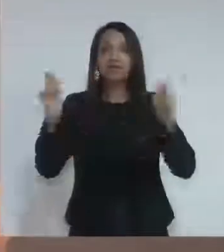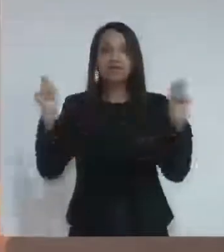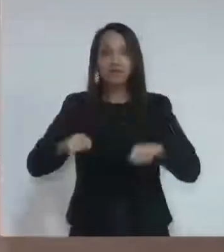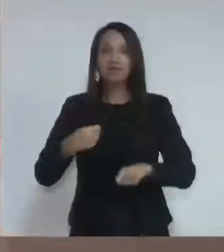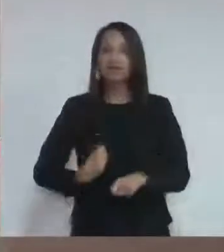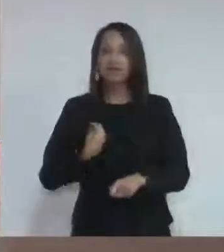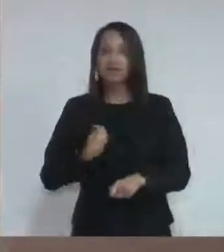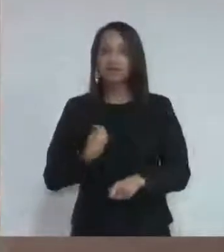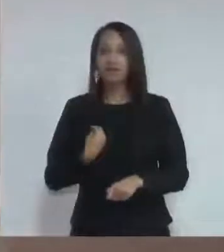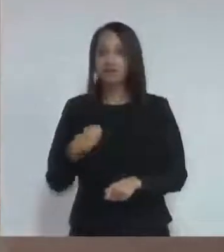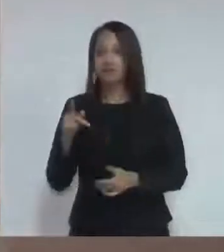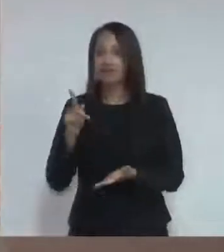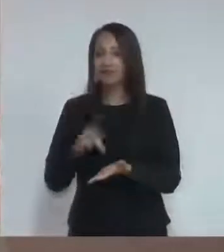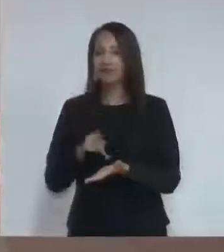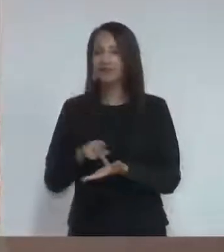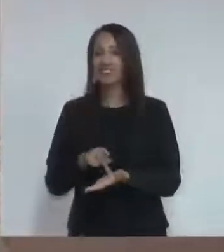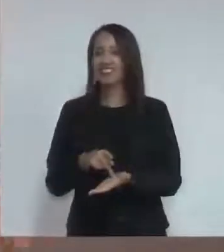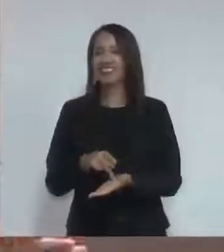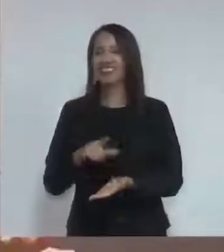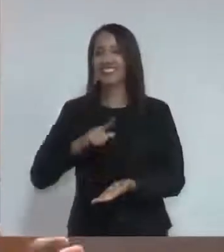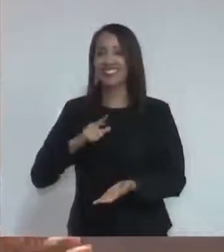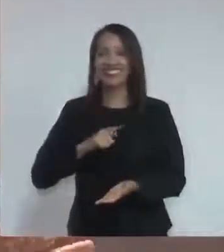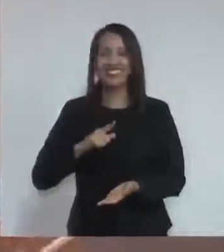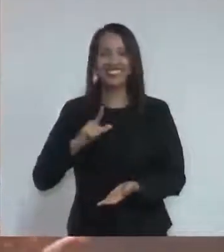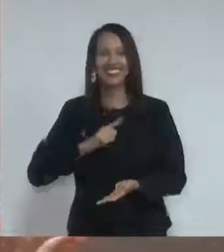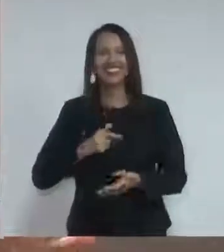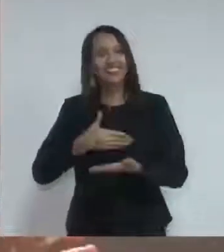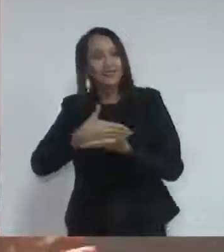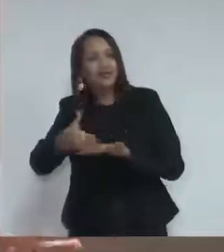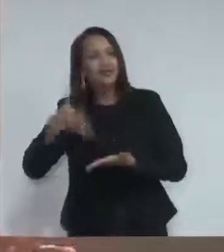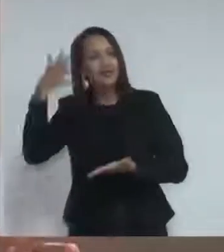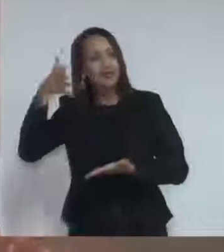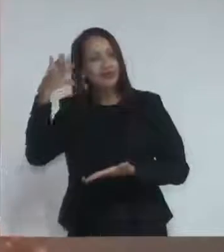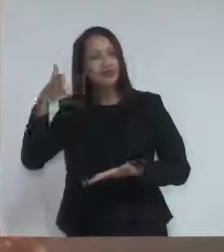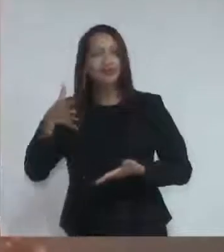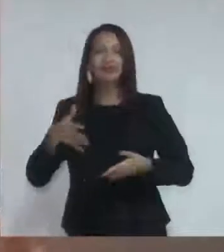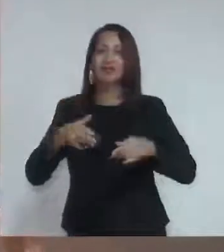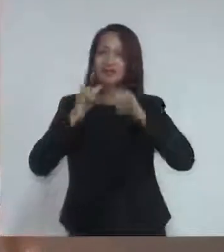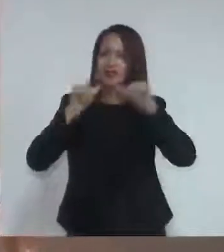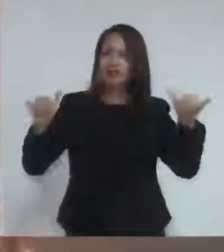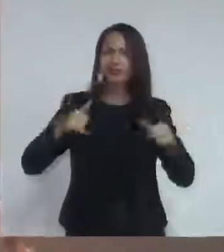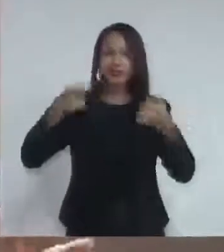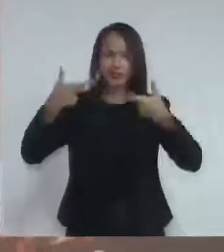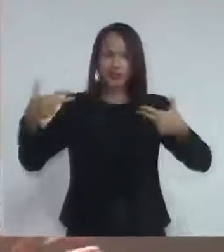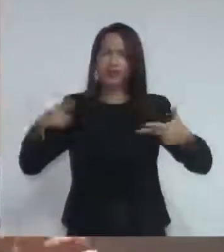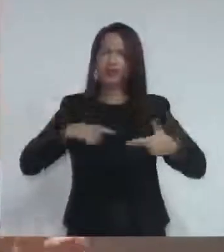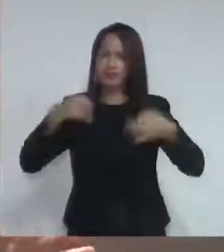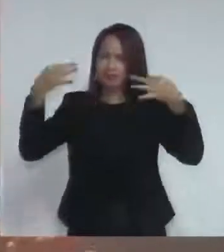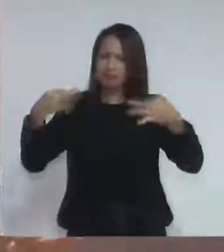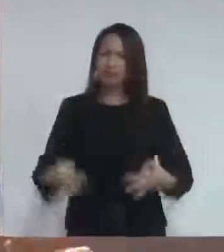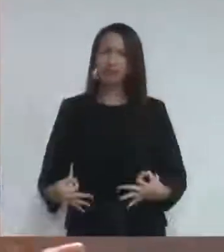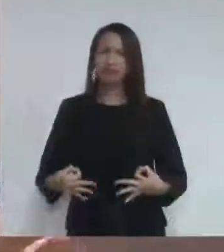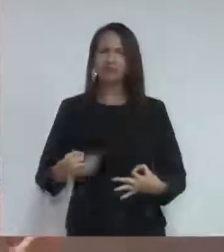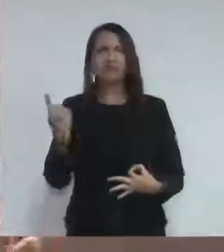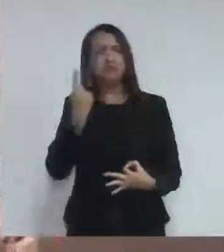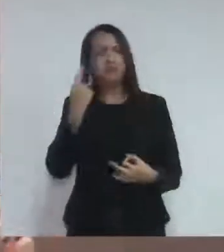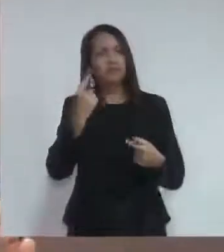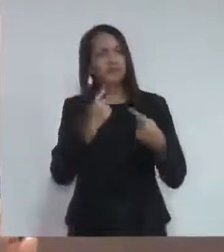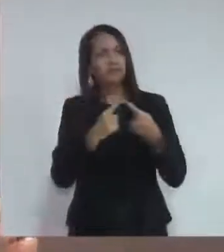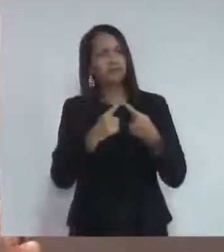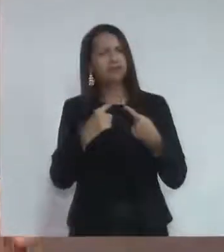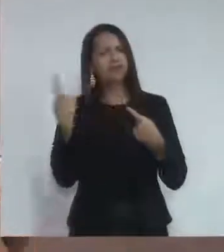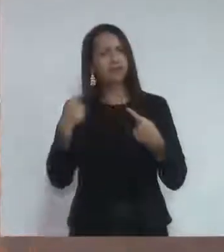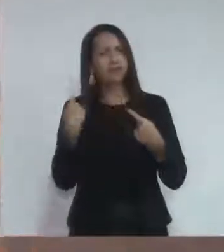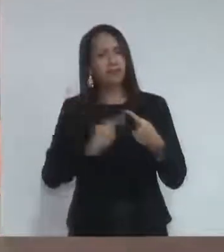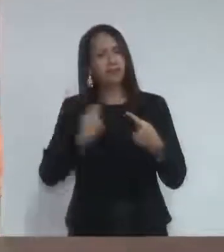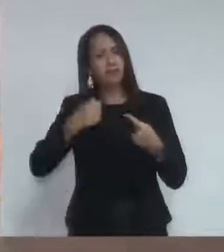verdadeira. Vou separar aqui nesse início da minha fala algumas coisas que eu acho que são justas. Primeiro, a gente entender que